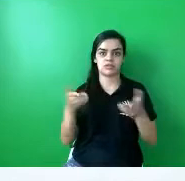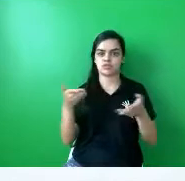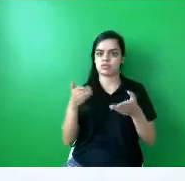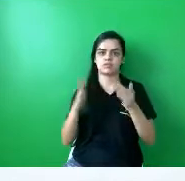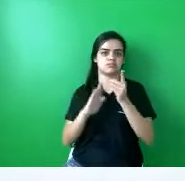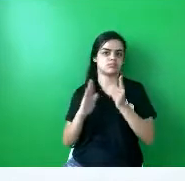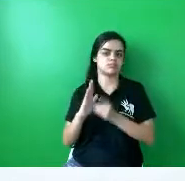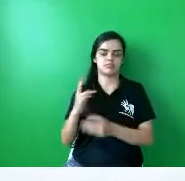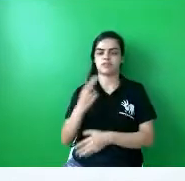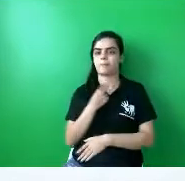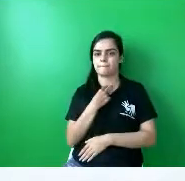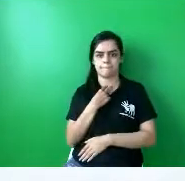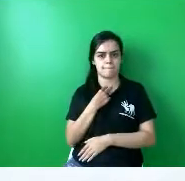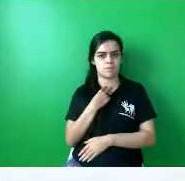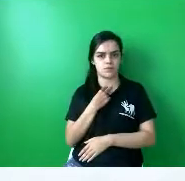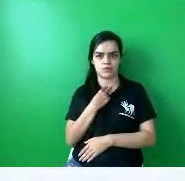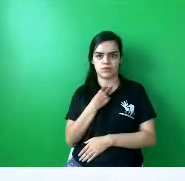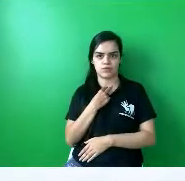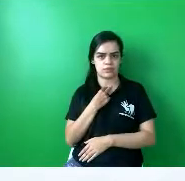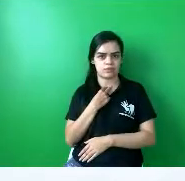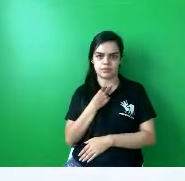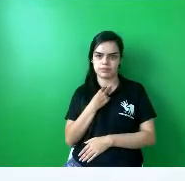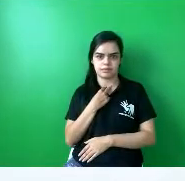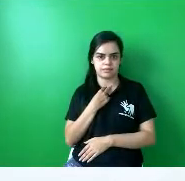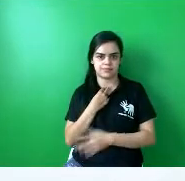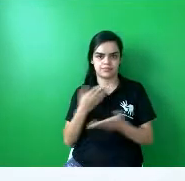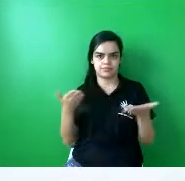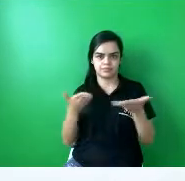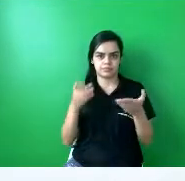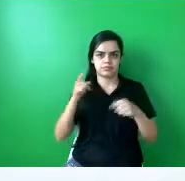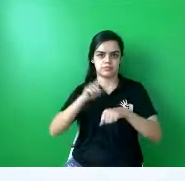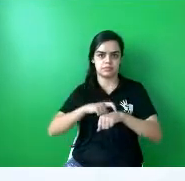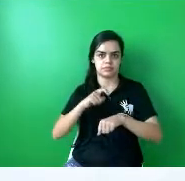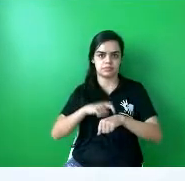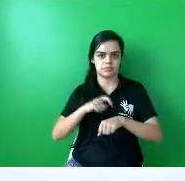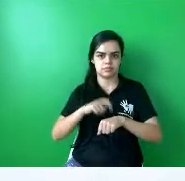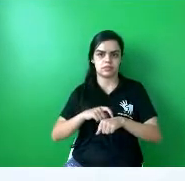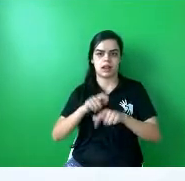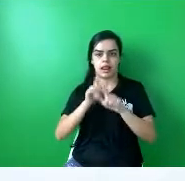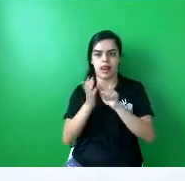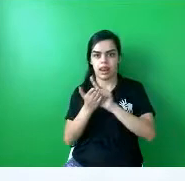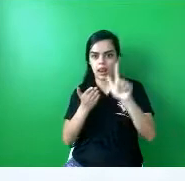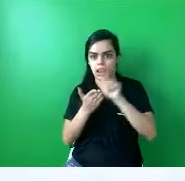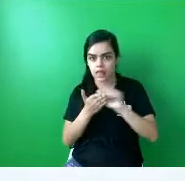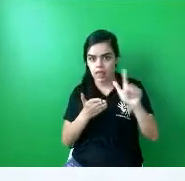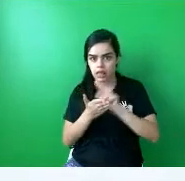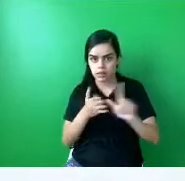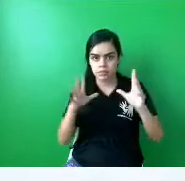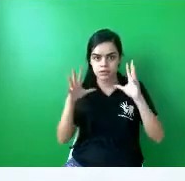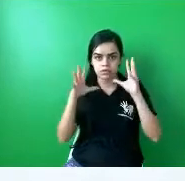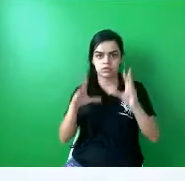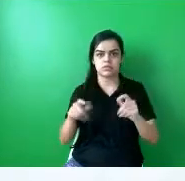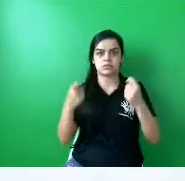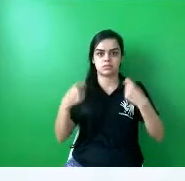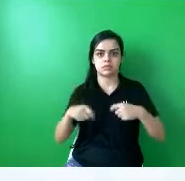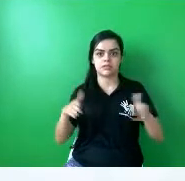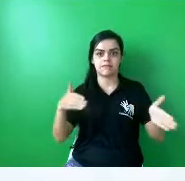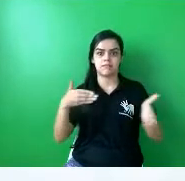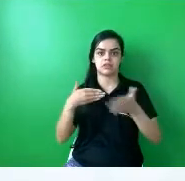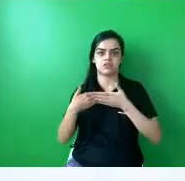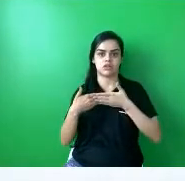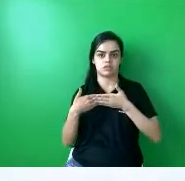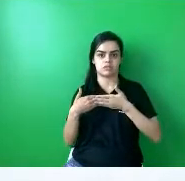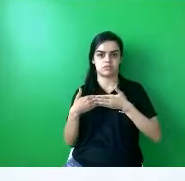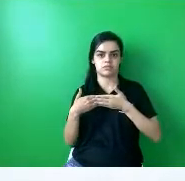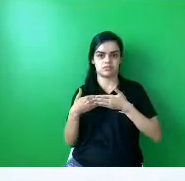decreto não nos permite isso. Então, a partir do momento que a gente faz a sanitização desse apartamento, ele tem que ficar fechado. Vocês